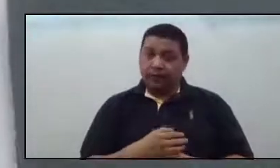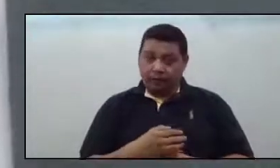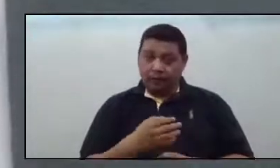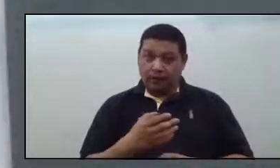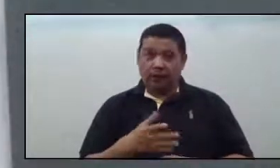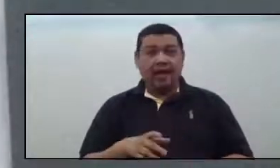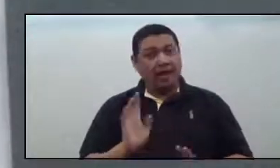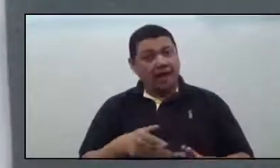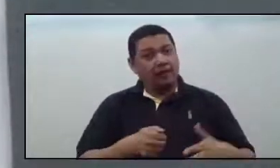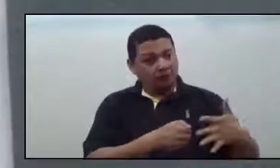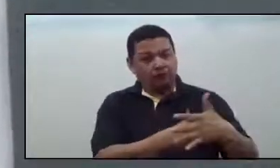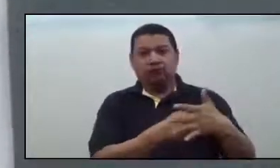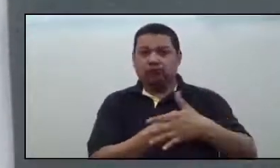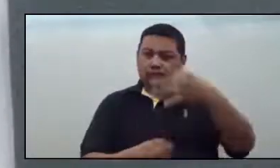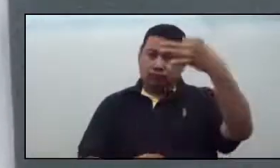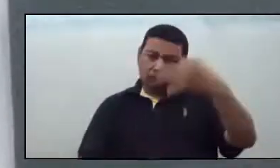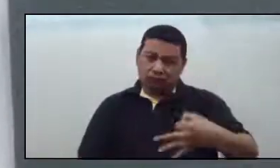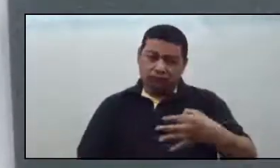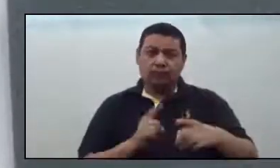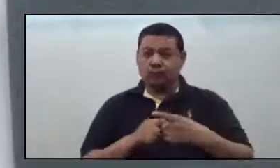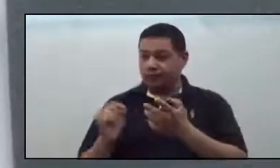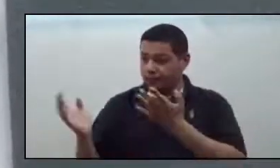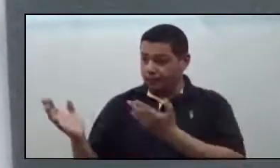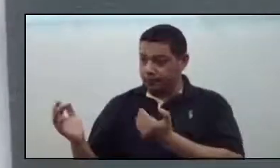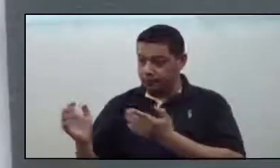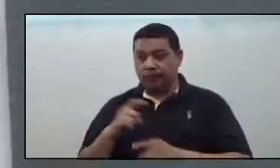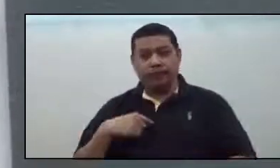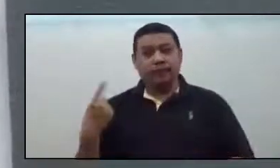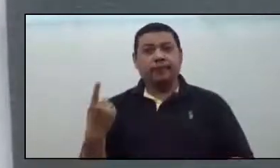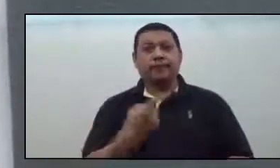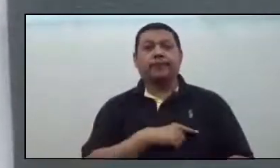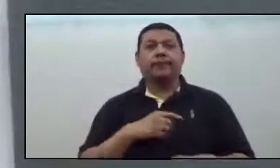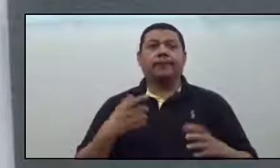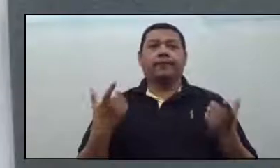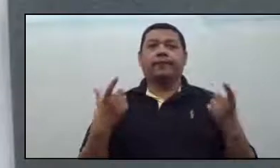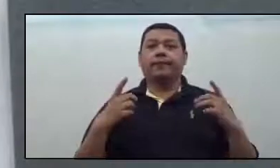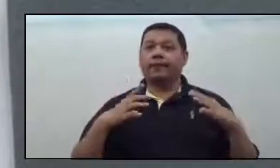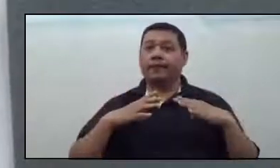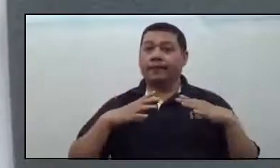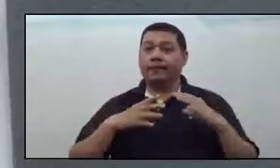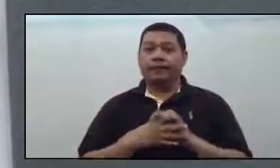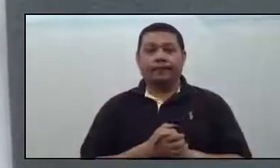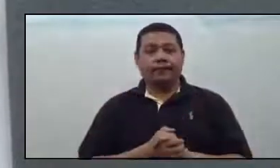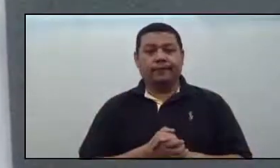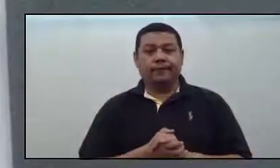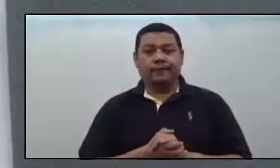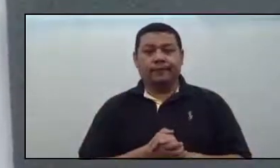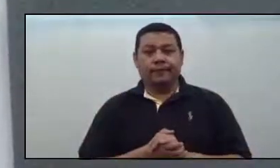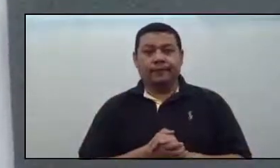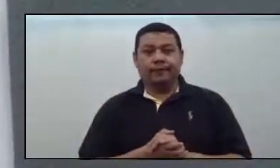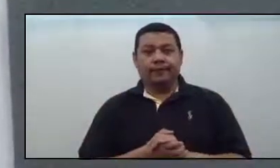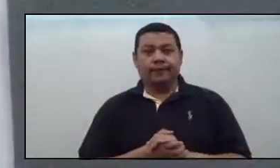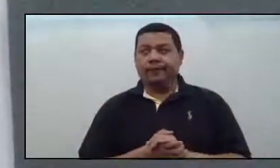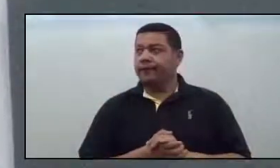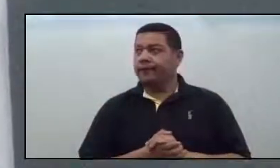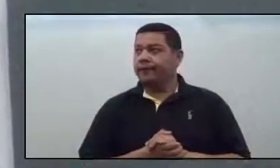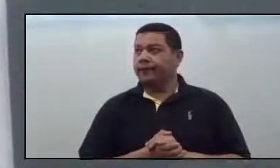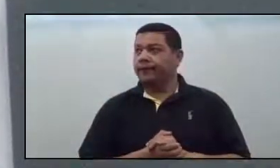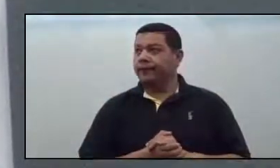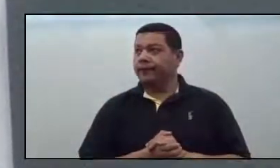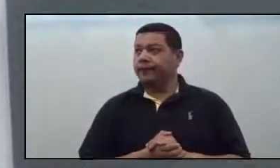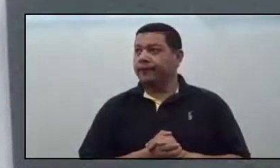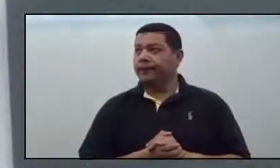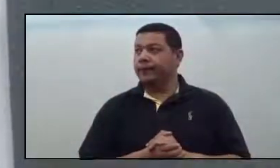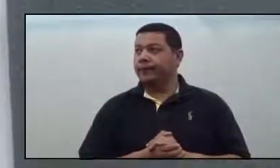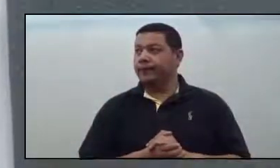justa dos jovens da nossa cidade. Sabedores que, presidente,